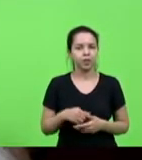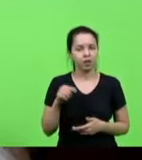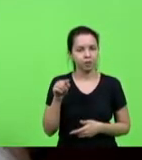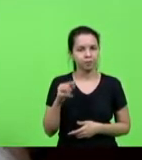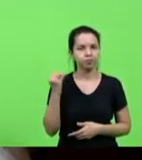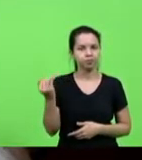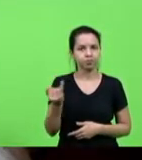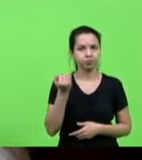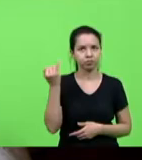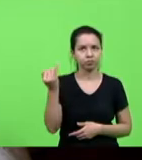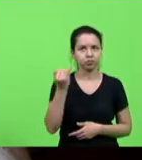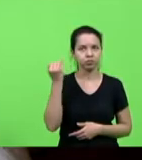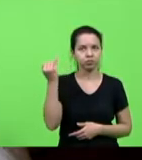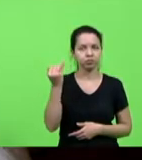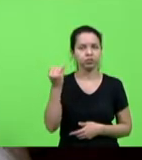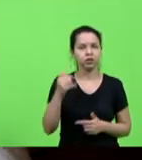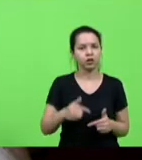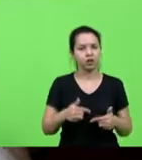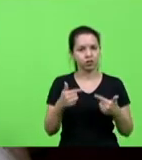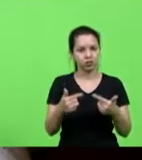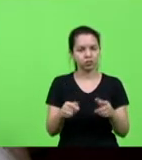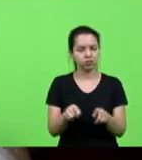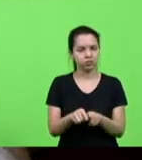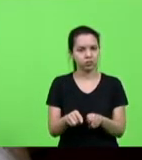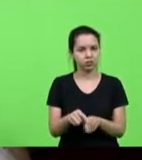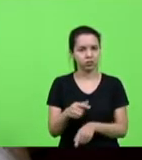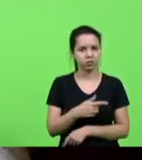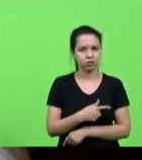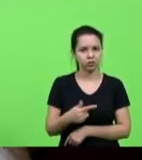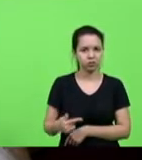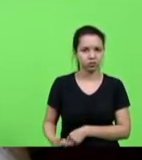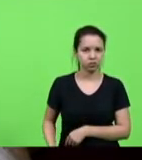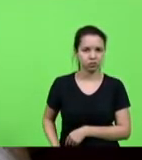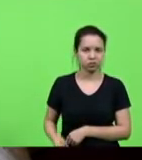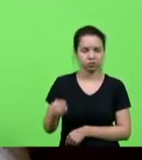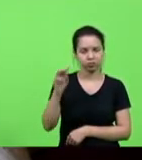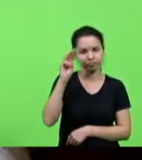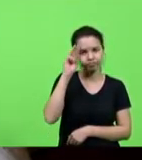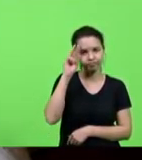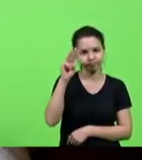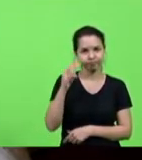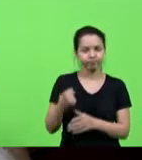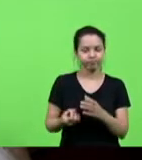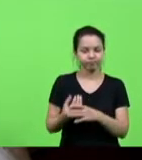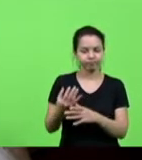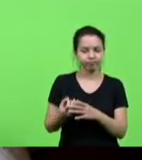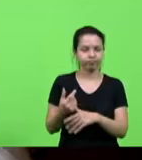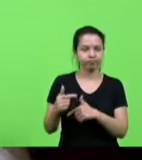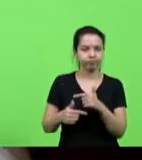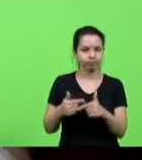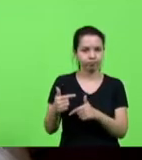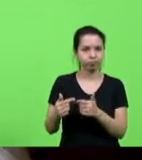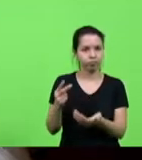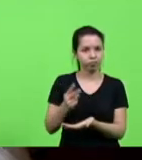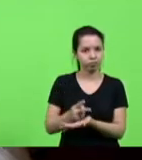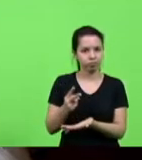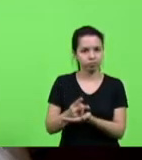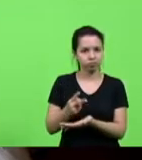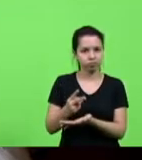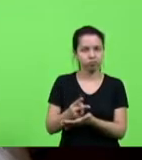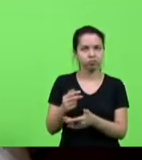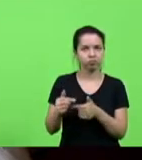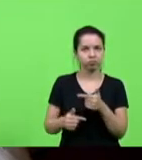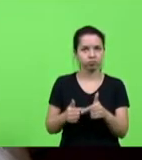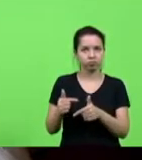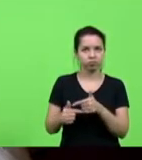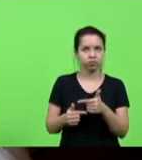importante, uma importante ação também do governo Carlos Moisés, para a geração de emprego e manutenção dos empregos e